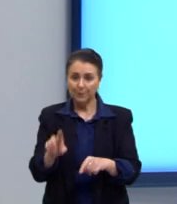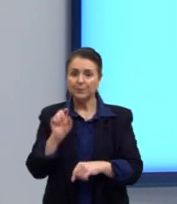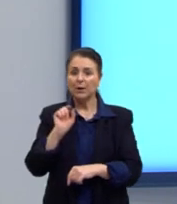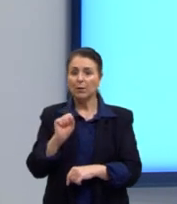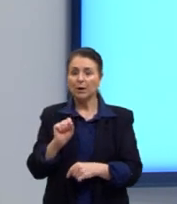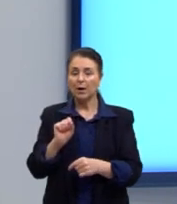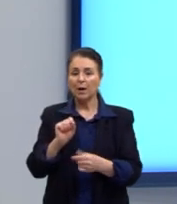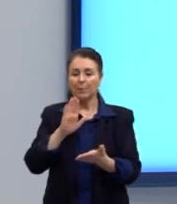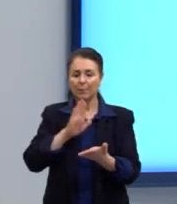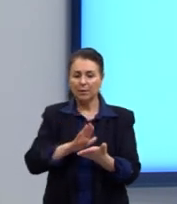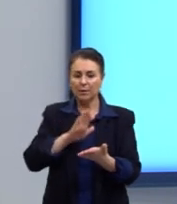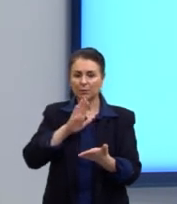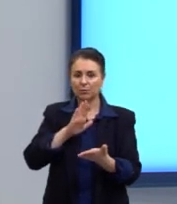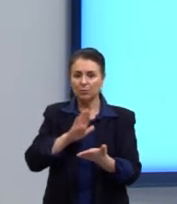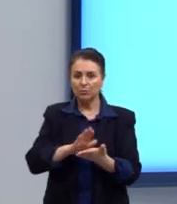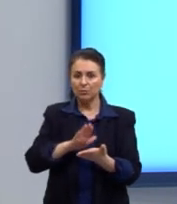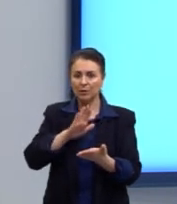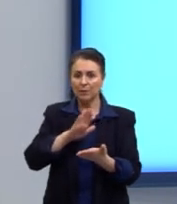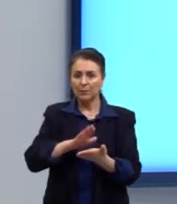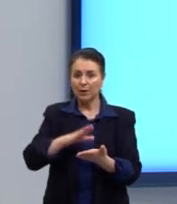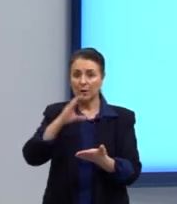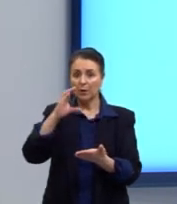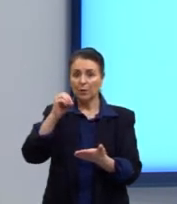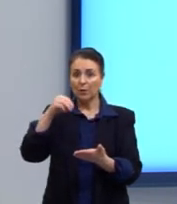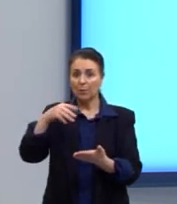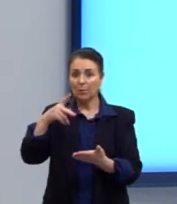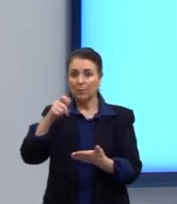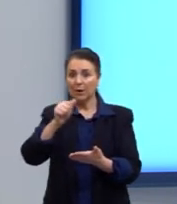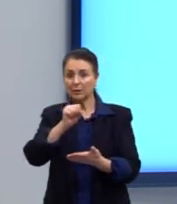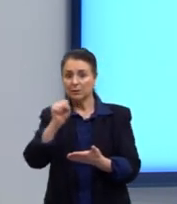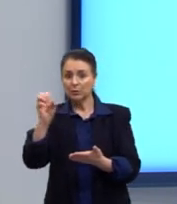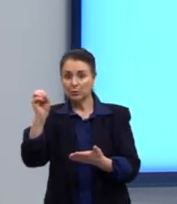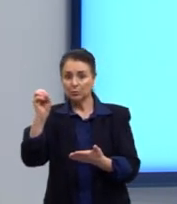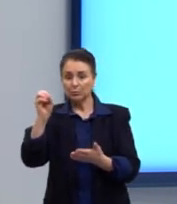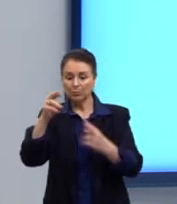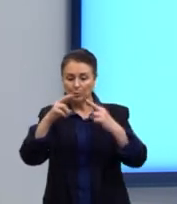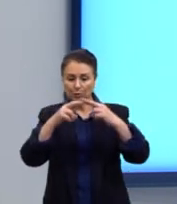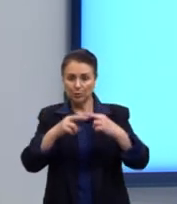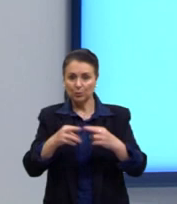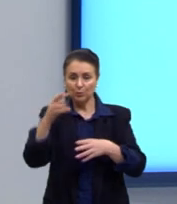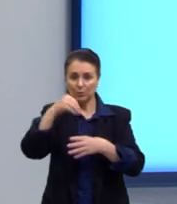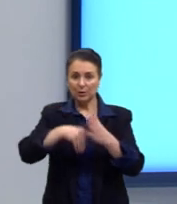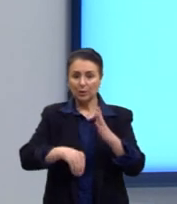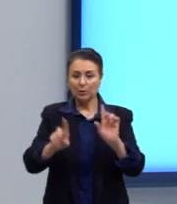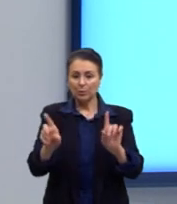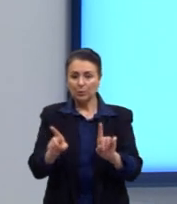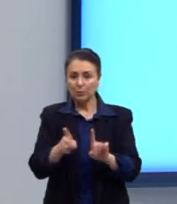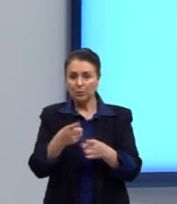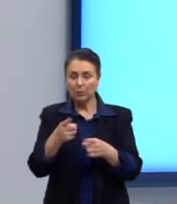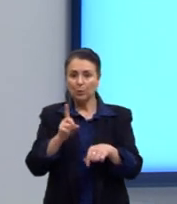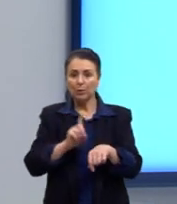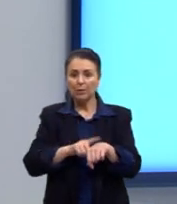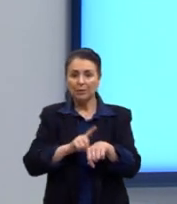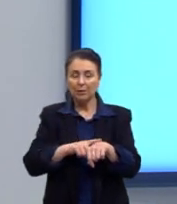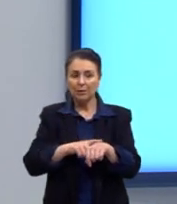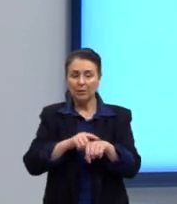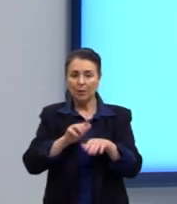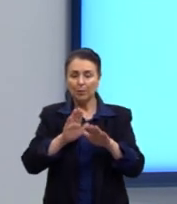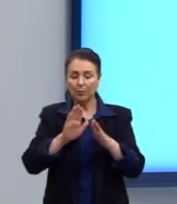batida o compasso que a gente tem ali na música quanto tempo essas batidas